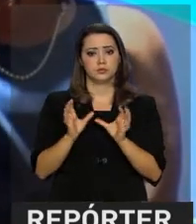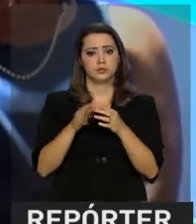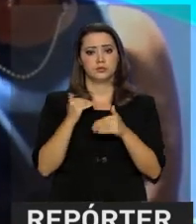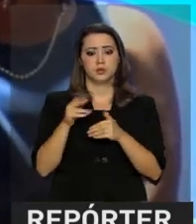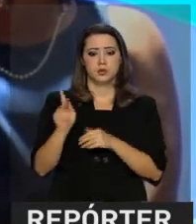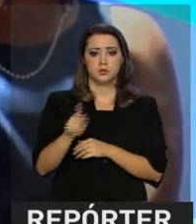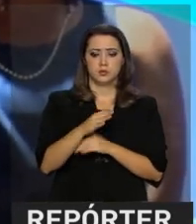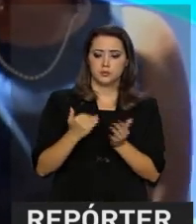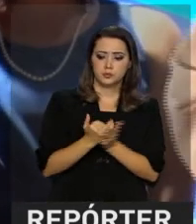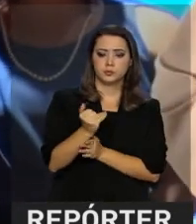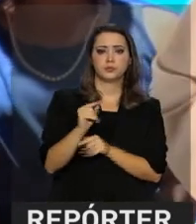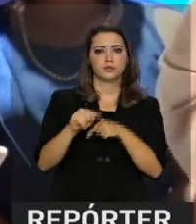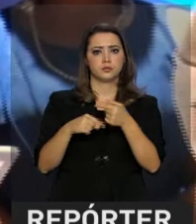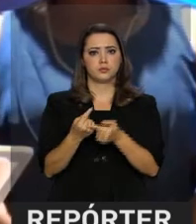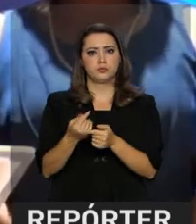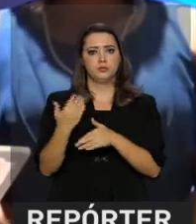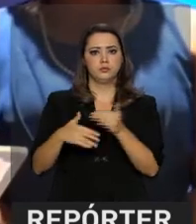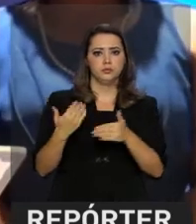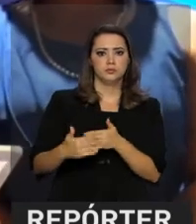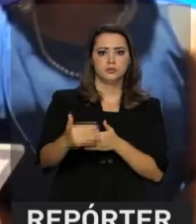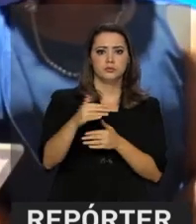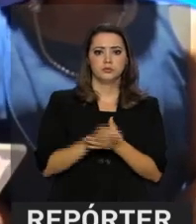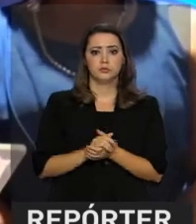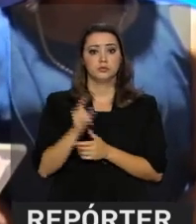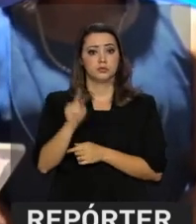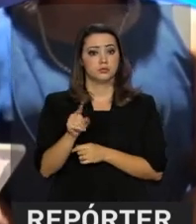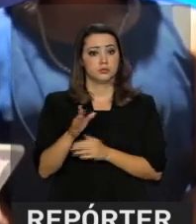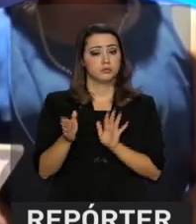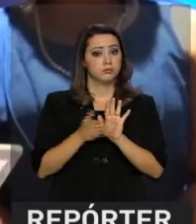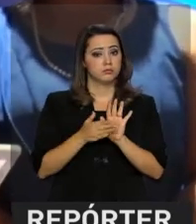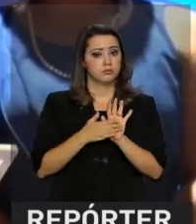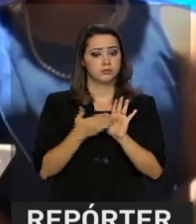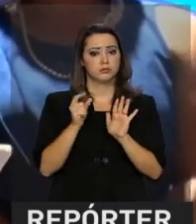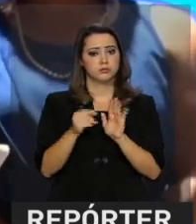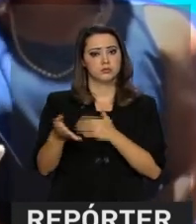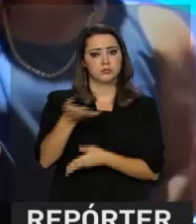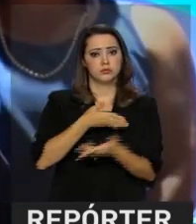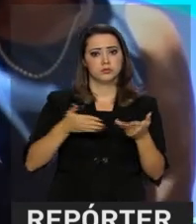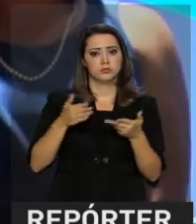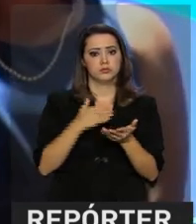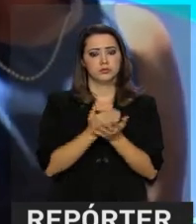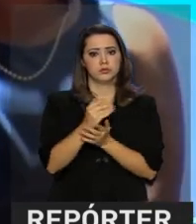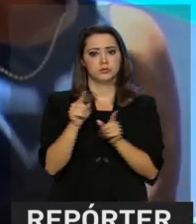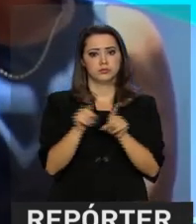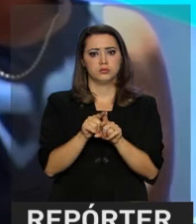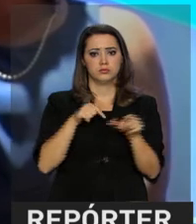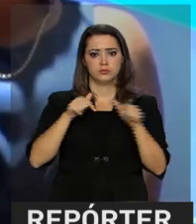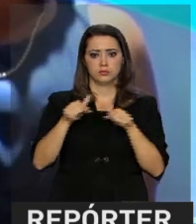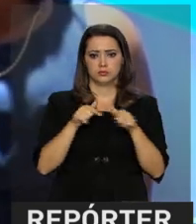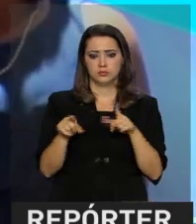formação inicial à formação continuada. Essa proposta, ela envolve desde